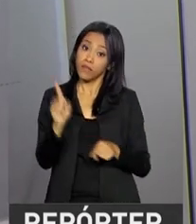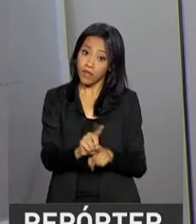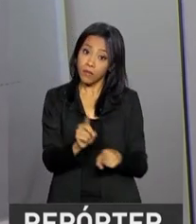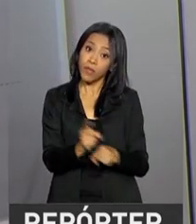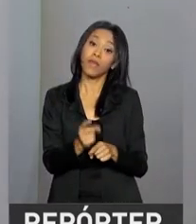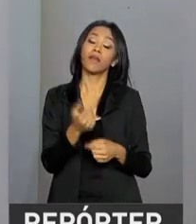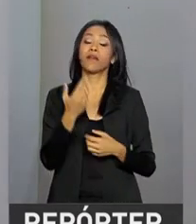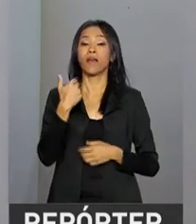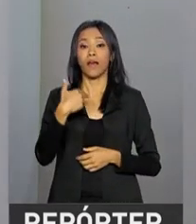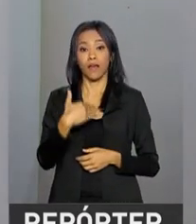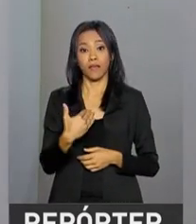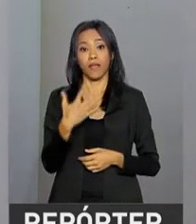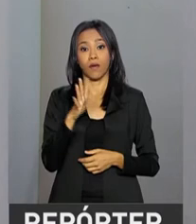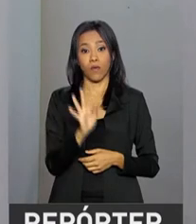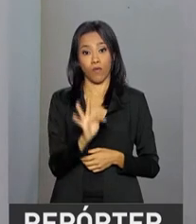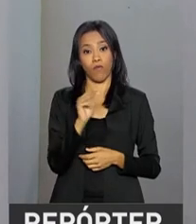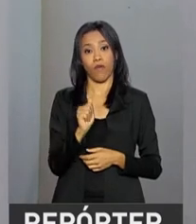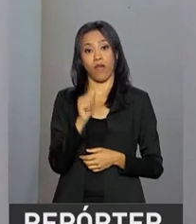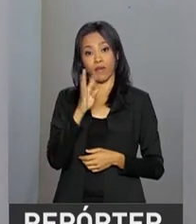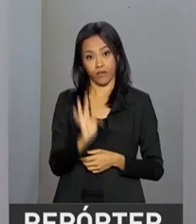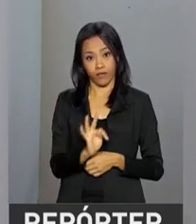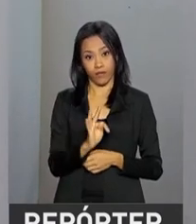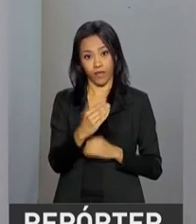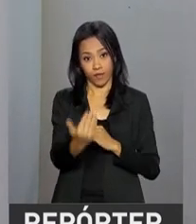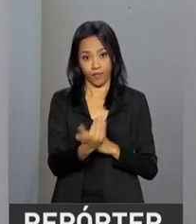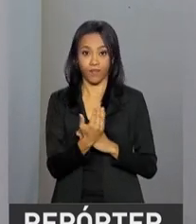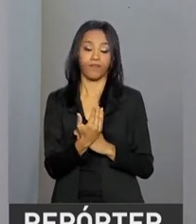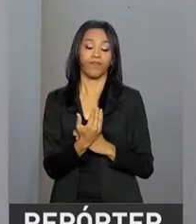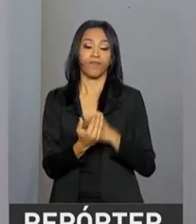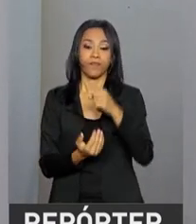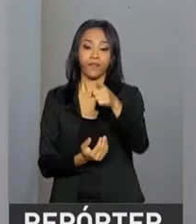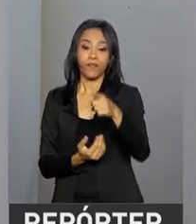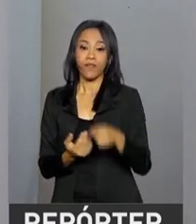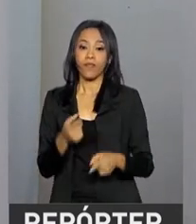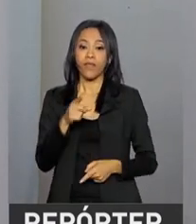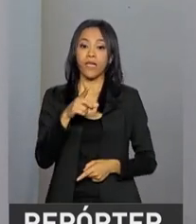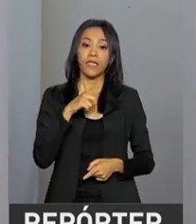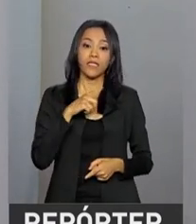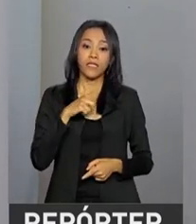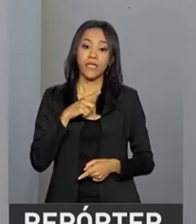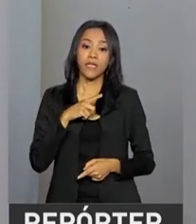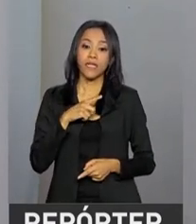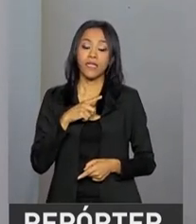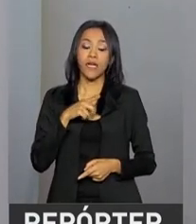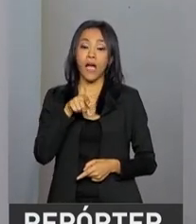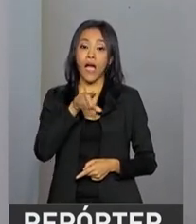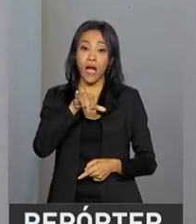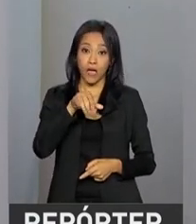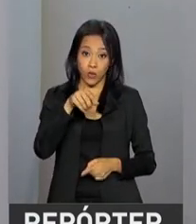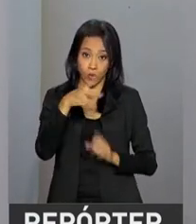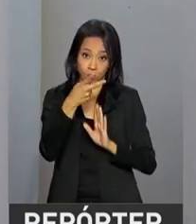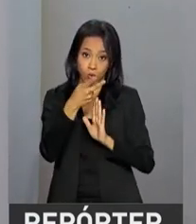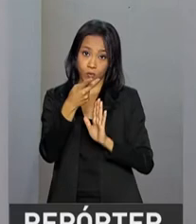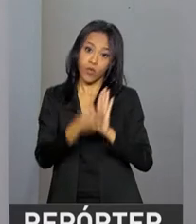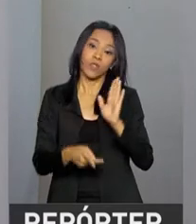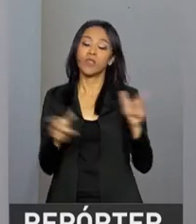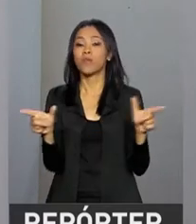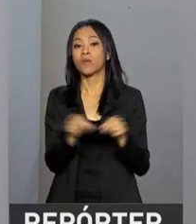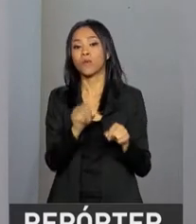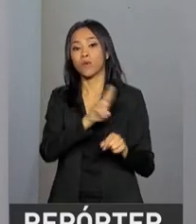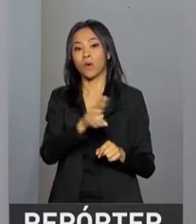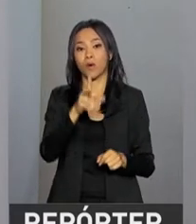corrigido você tem um impacto social com essas aplicações dos beneficiários a grande vantagem do projeto com o